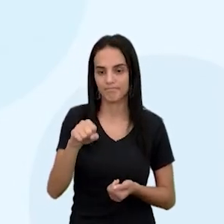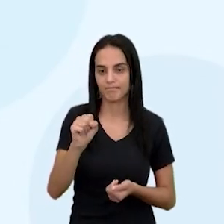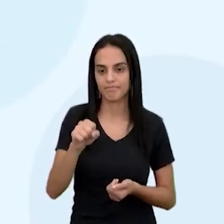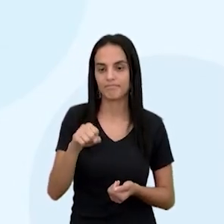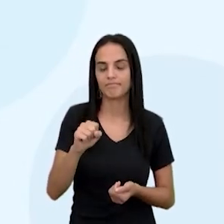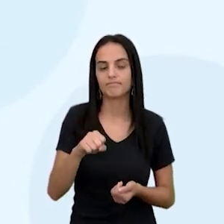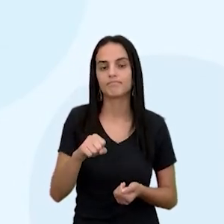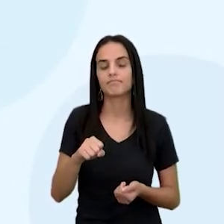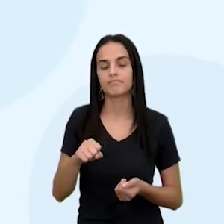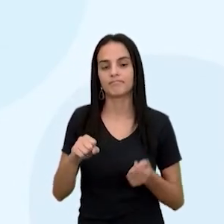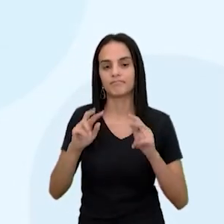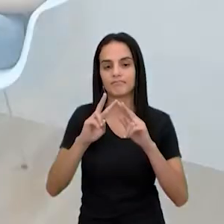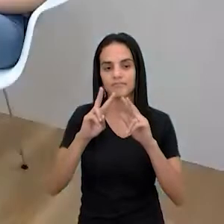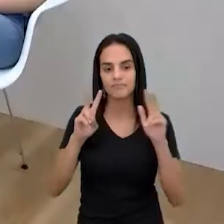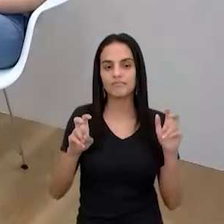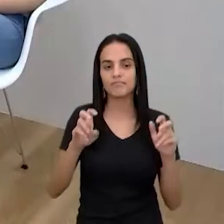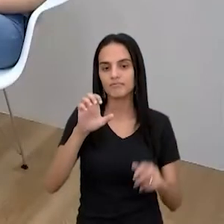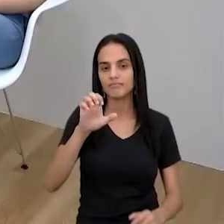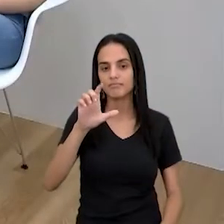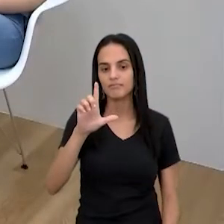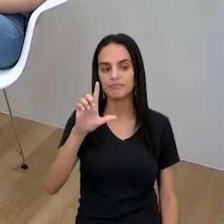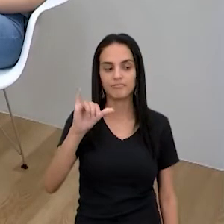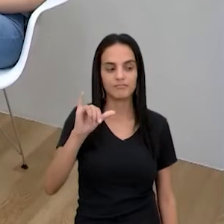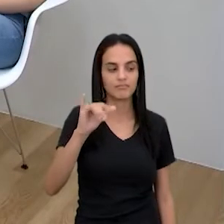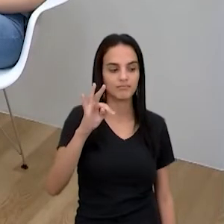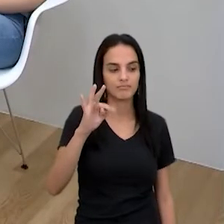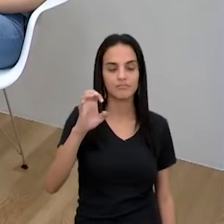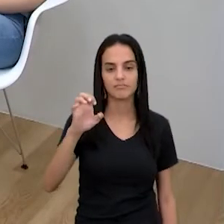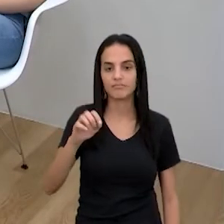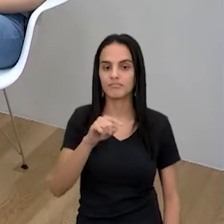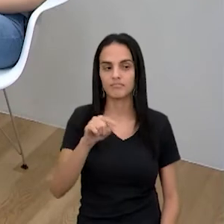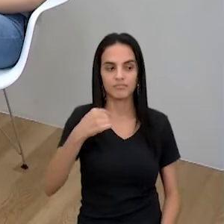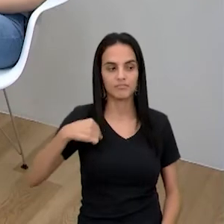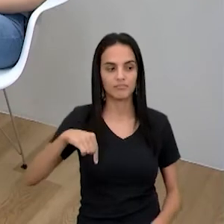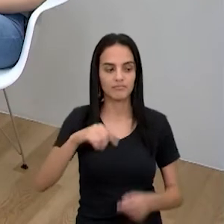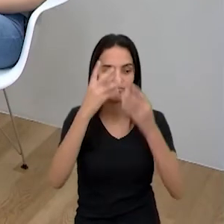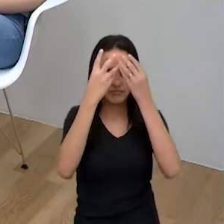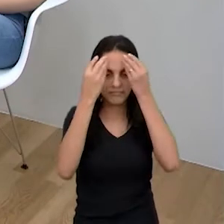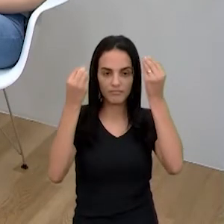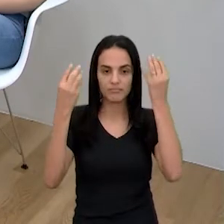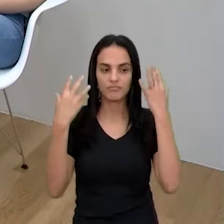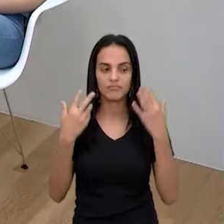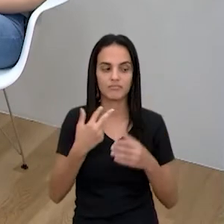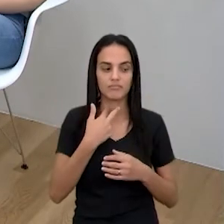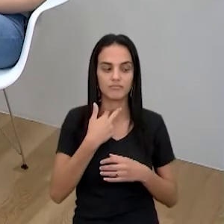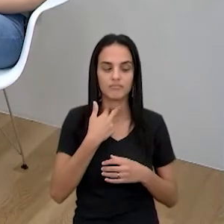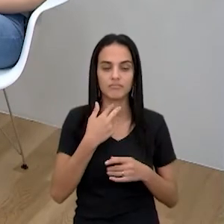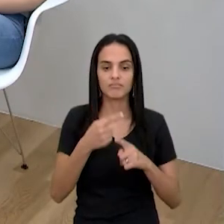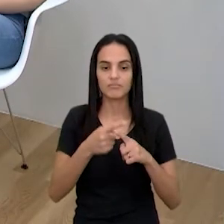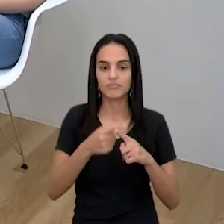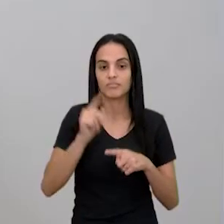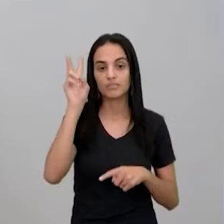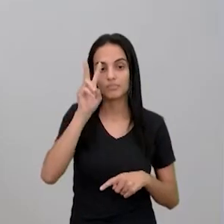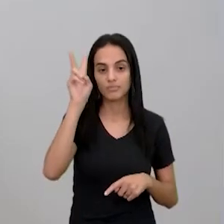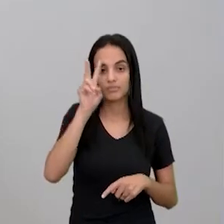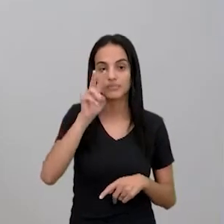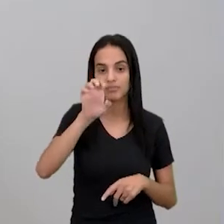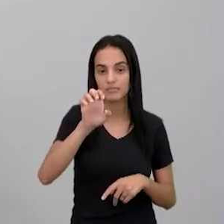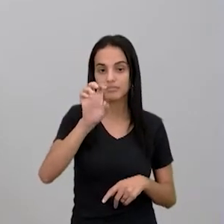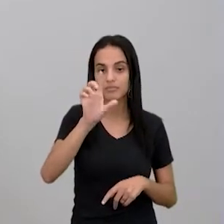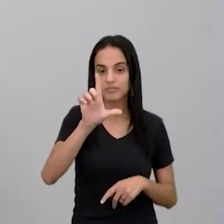Né? Mas acho que deu mais ou menos para ter uma ideia aqui. Com certeza, né? Com certeza. Olha, muito bacana, né, as explicações, né,